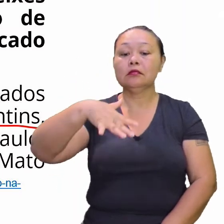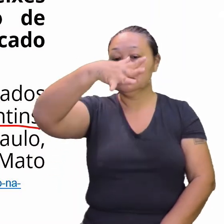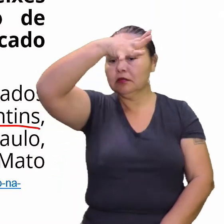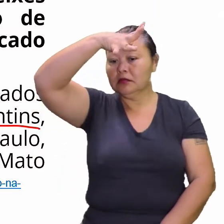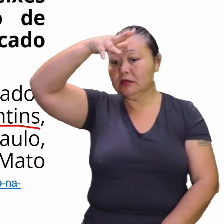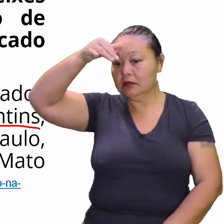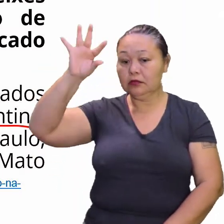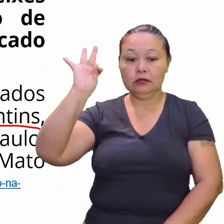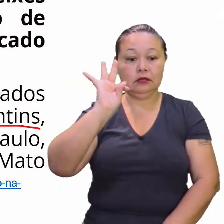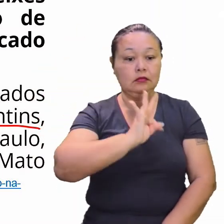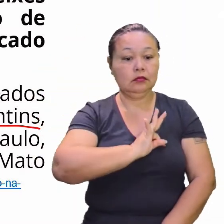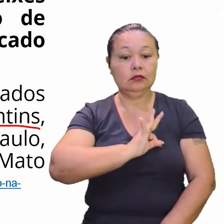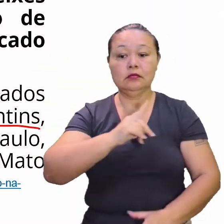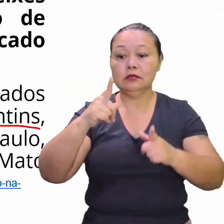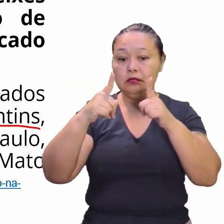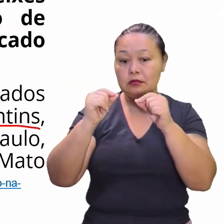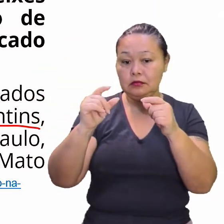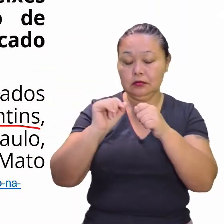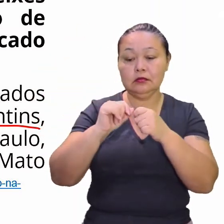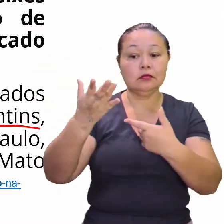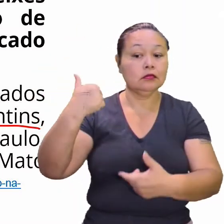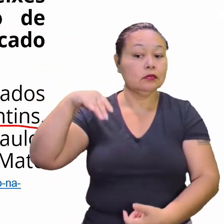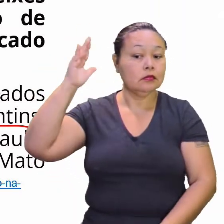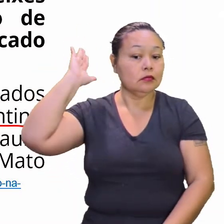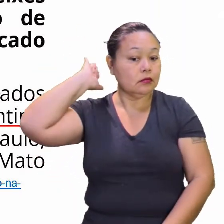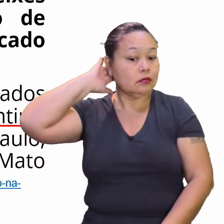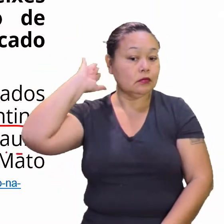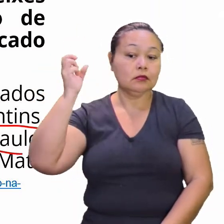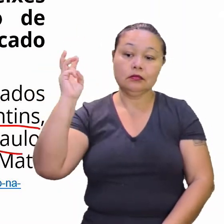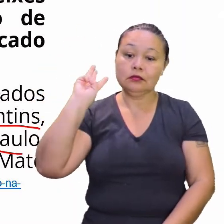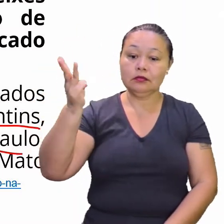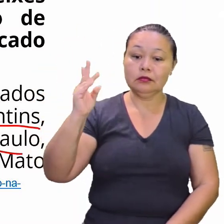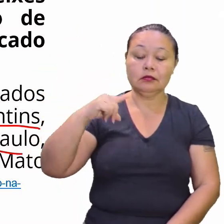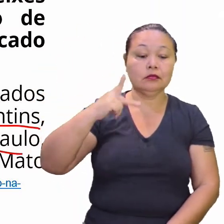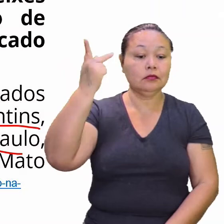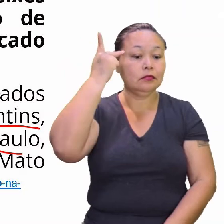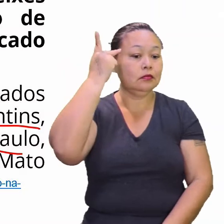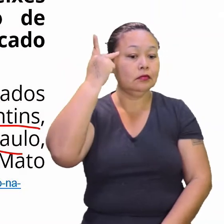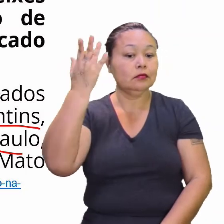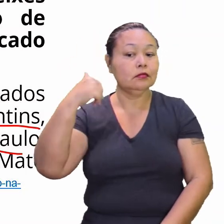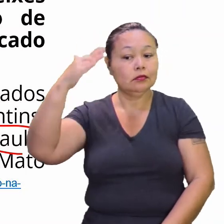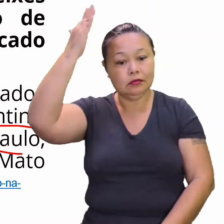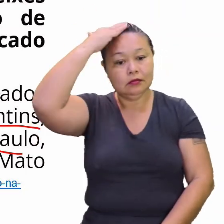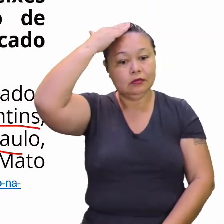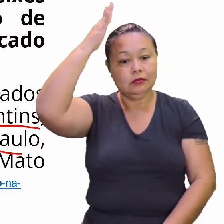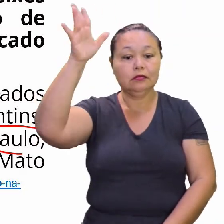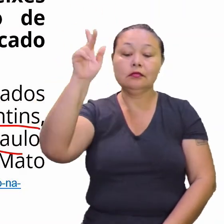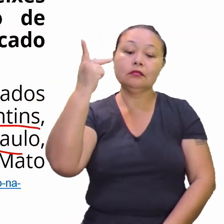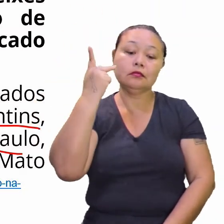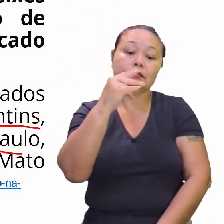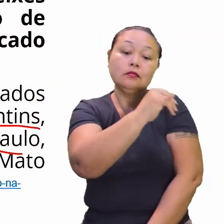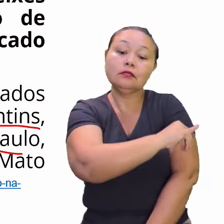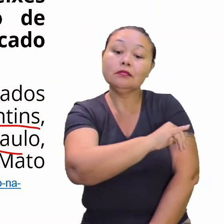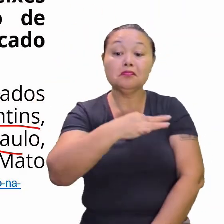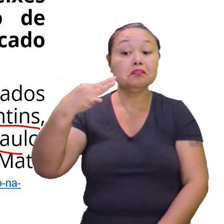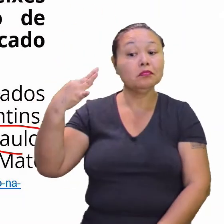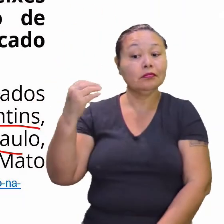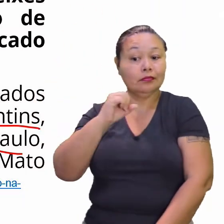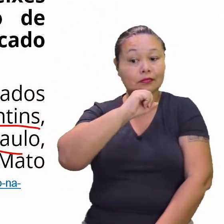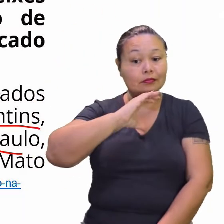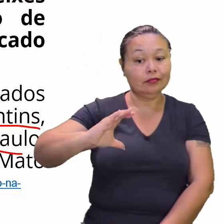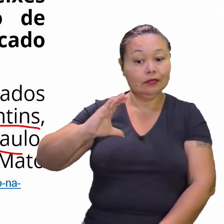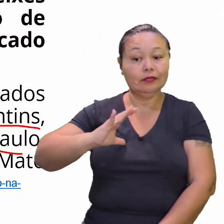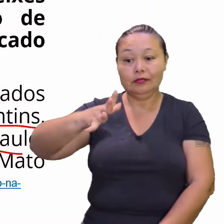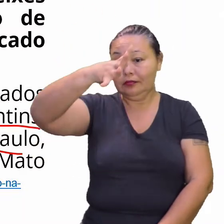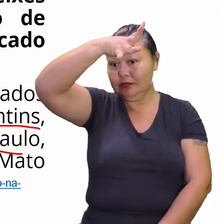Tocantins, Distrito Federal, Pará, Maranhão, São Paulo, Paraná, Rio de Janeiro, Santa Catarina